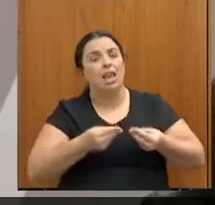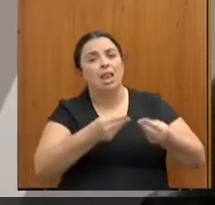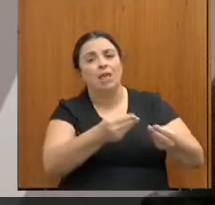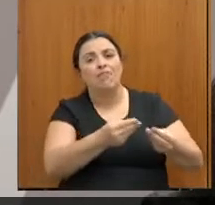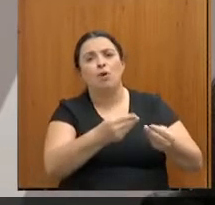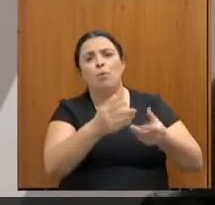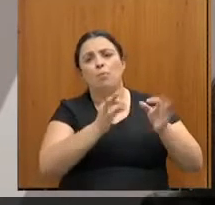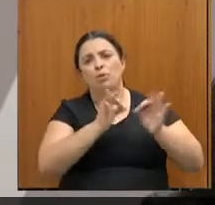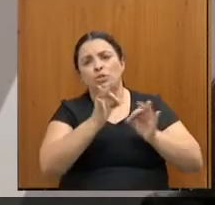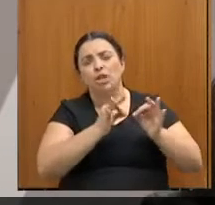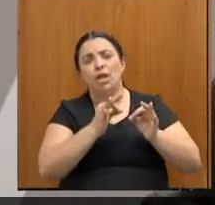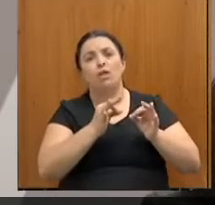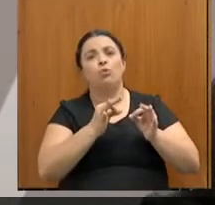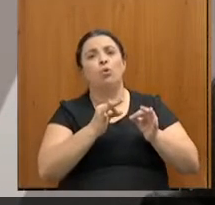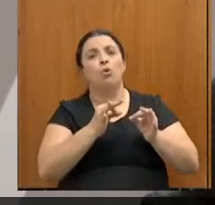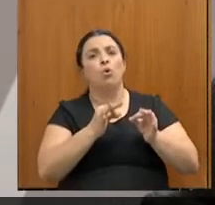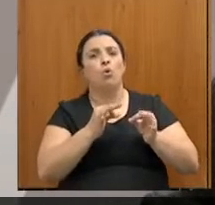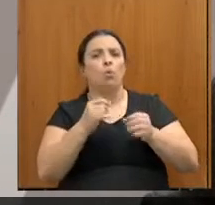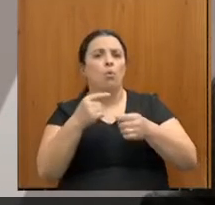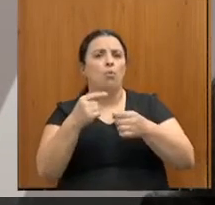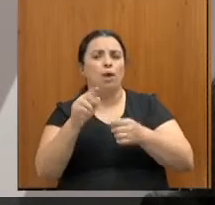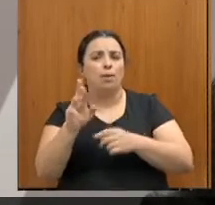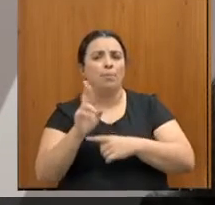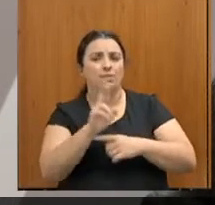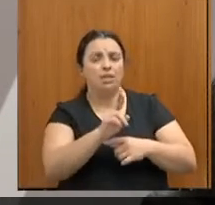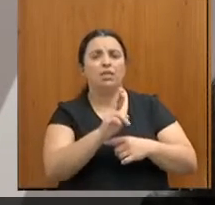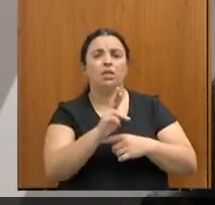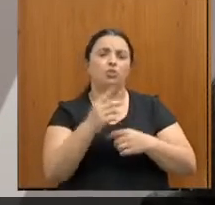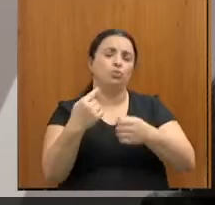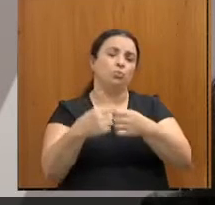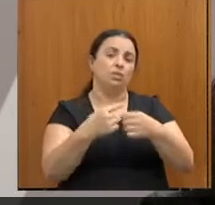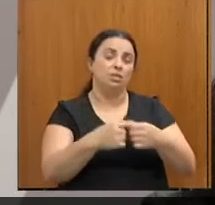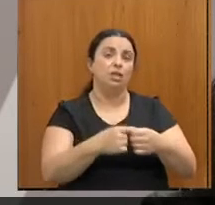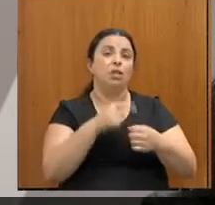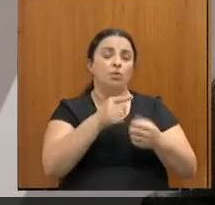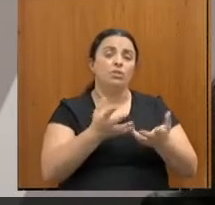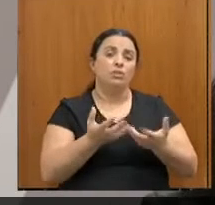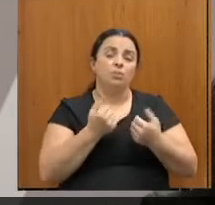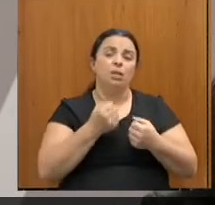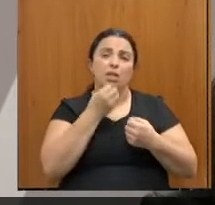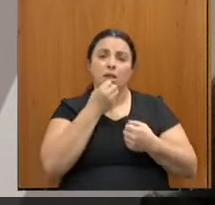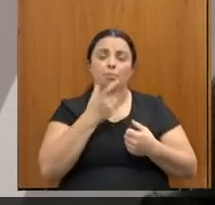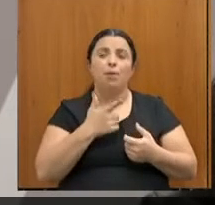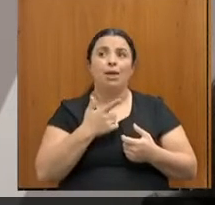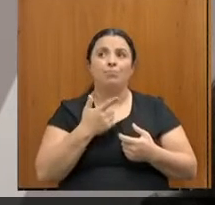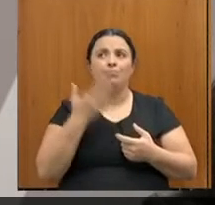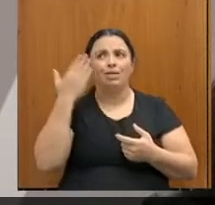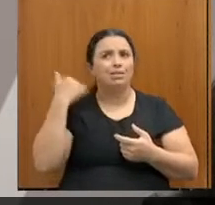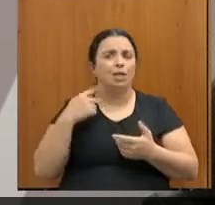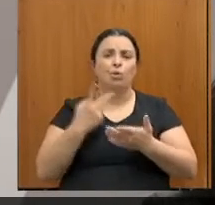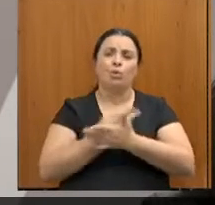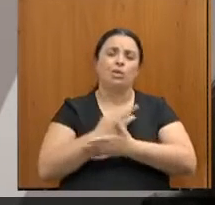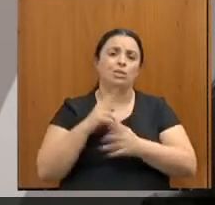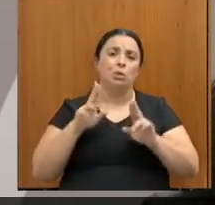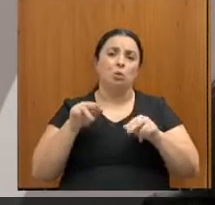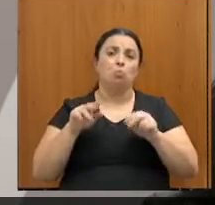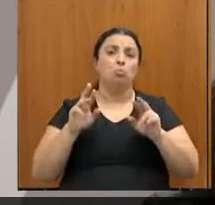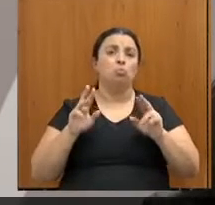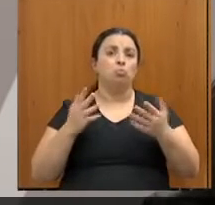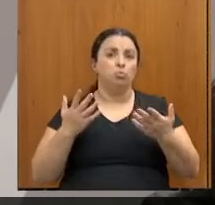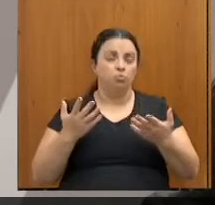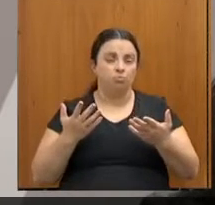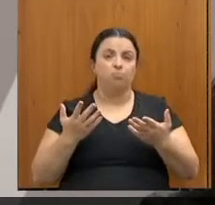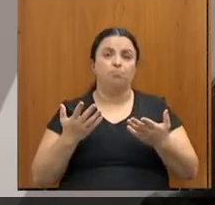projeto e fomos atendidos como nunca fomos na história de governos anteriores são muita força aí para vocês